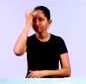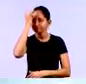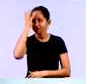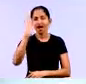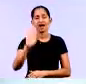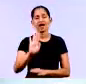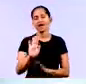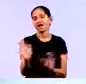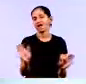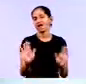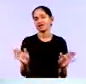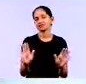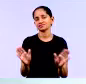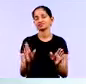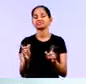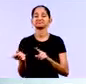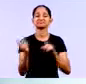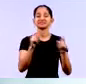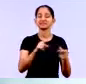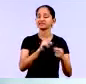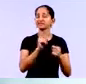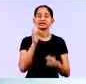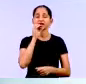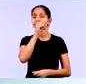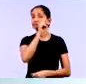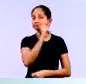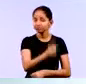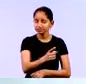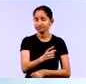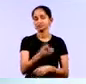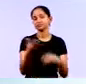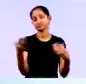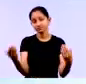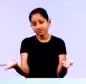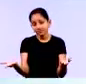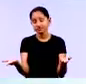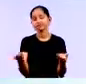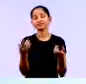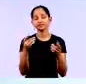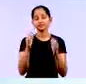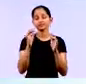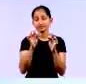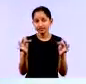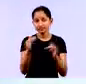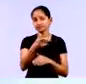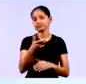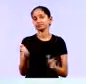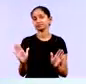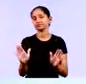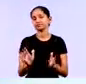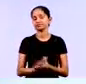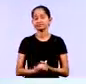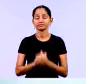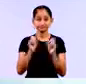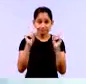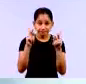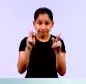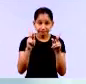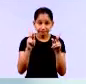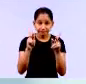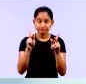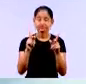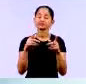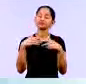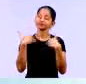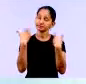empresa industrial, para fazer o orçamento de uma empresa comercial vai se tornar mais simples, ok?